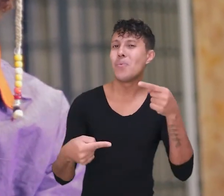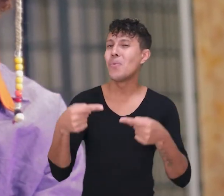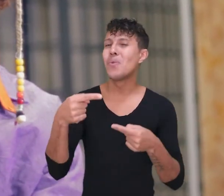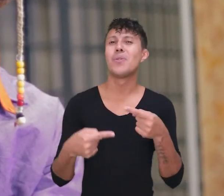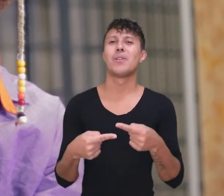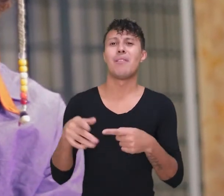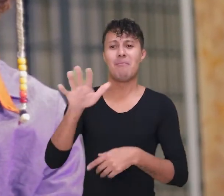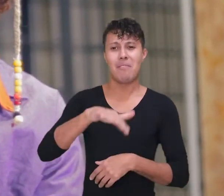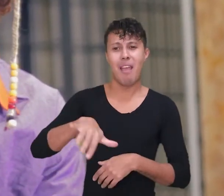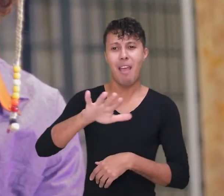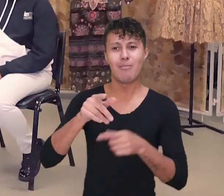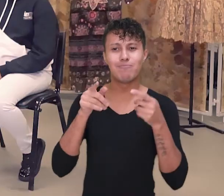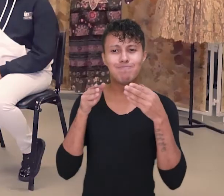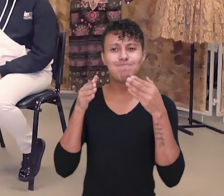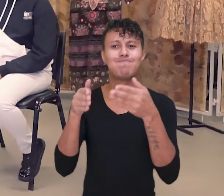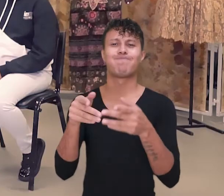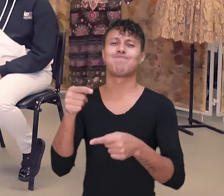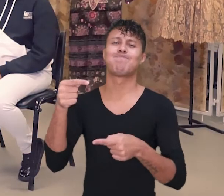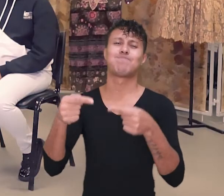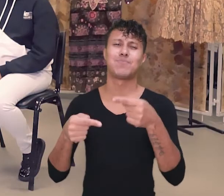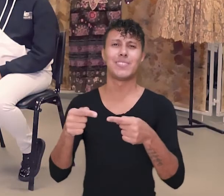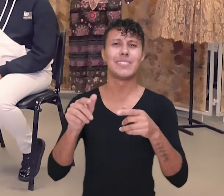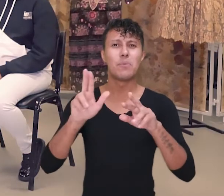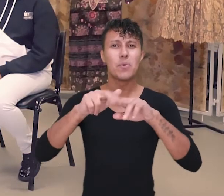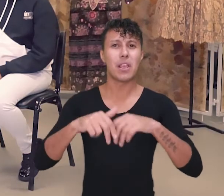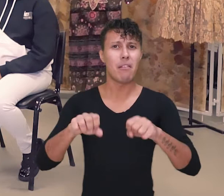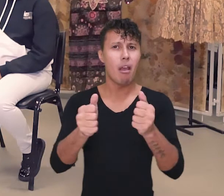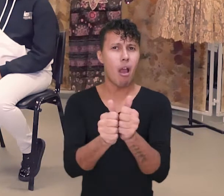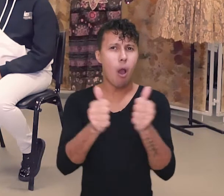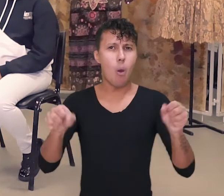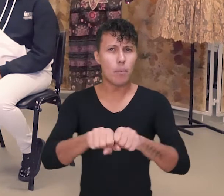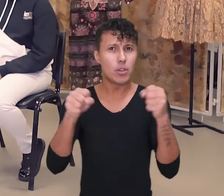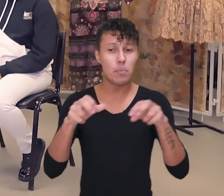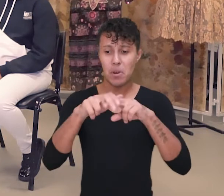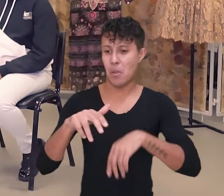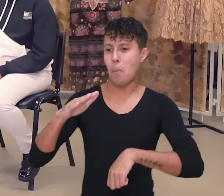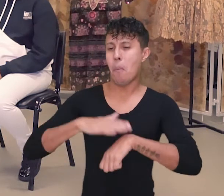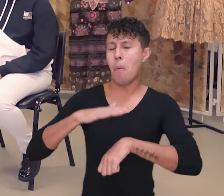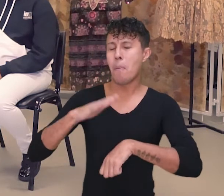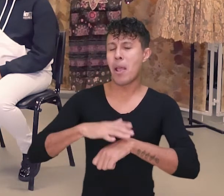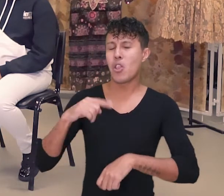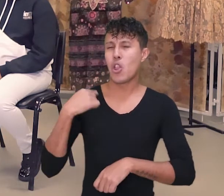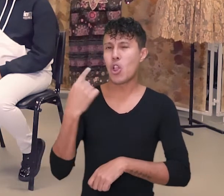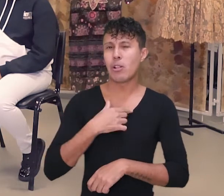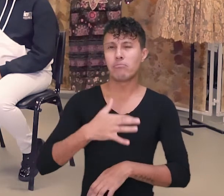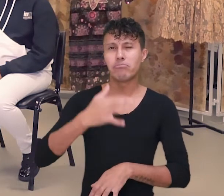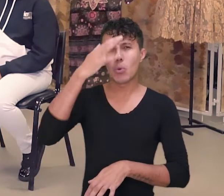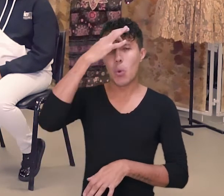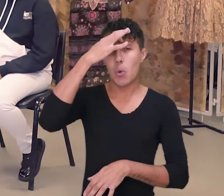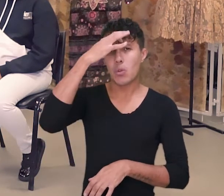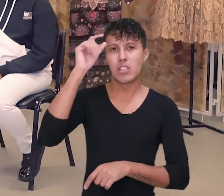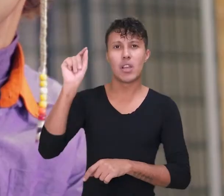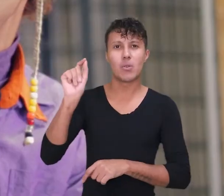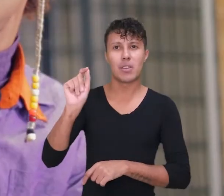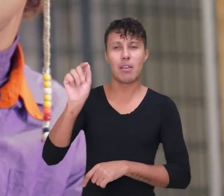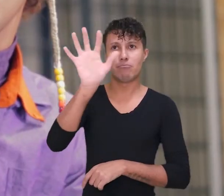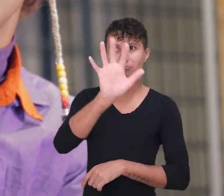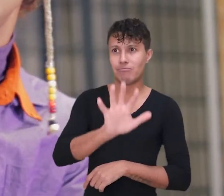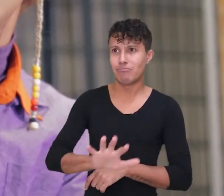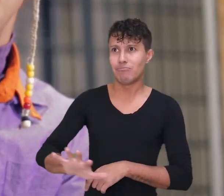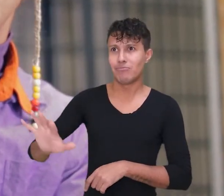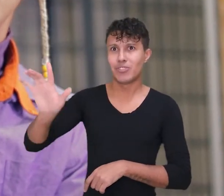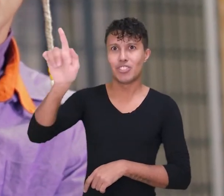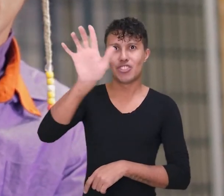nosso viés político, faz toda parte da ruptura. Que a partir do momento que a gente tem uma consciência do cenário que a gente